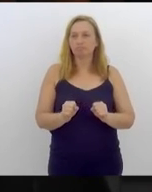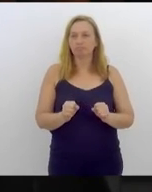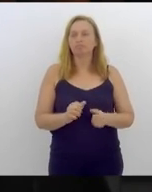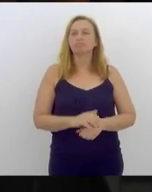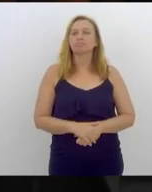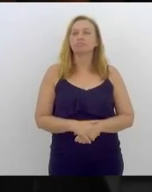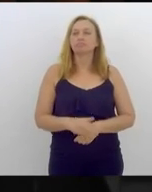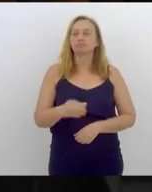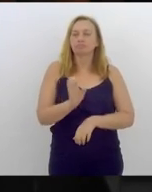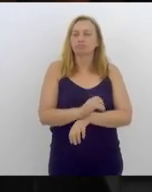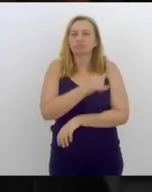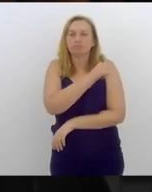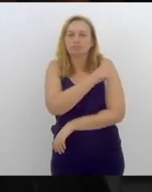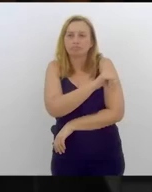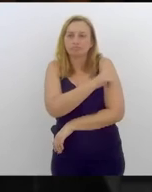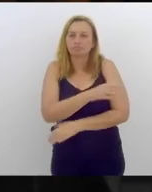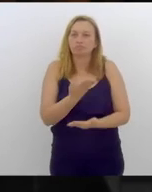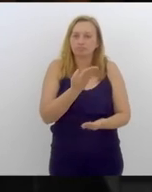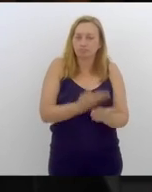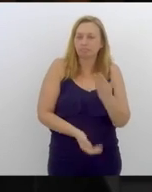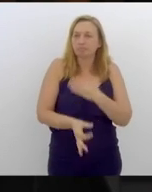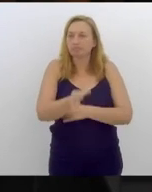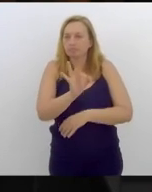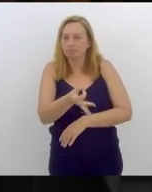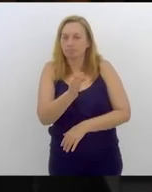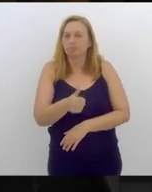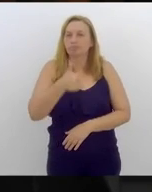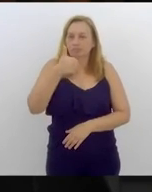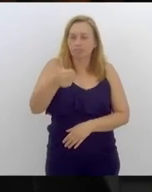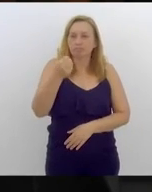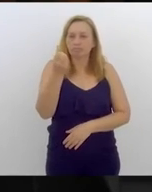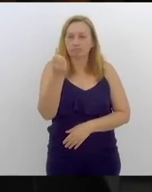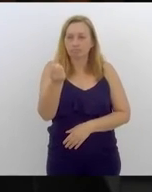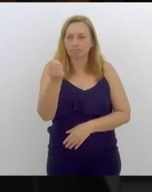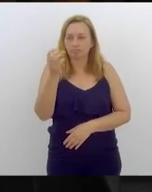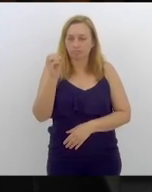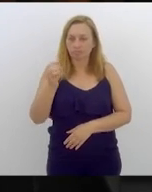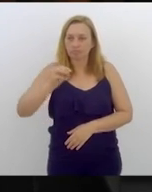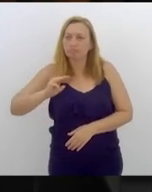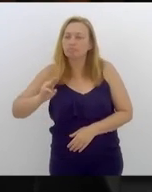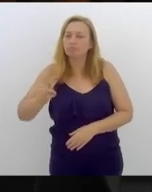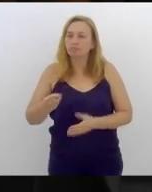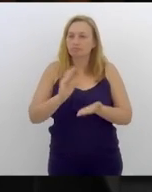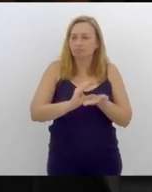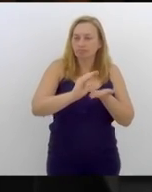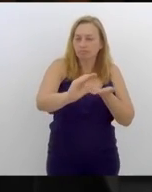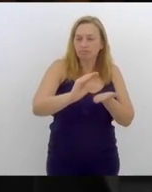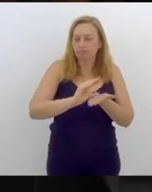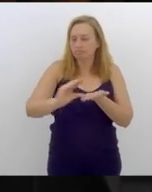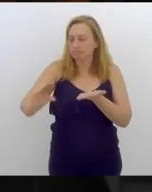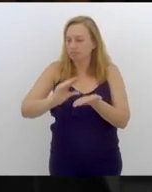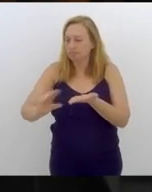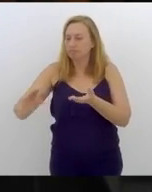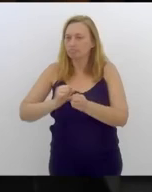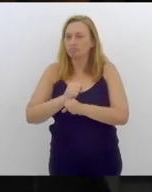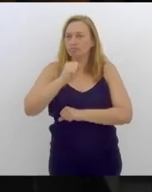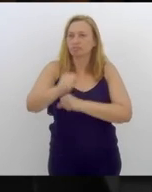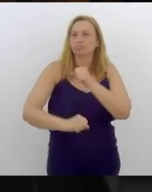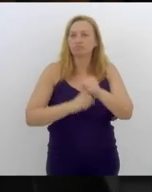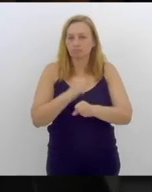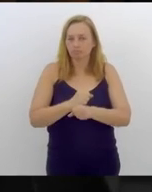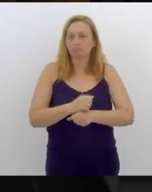estado do Rio de Janeiro a perder definitivamente 160 milhões que seriam repassados aos municípios no ano que vem